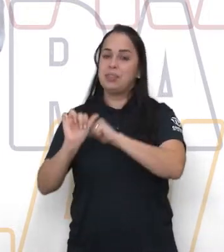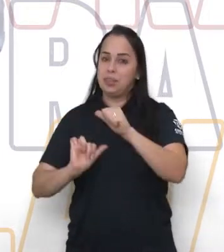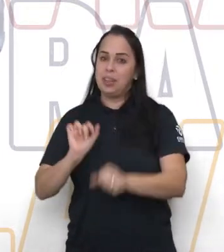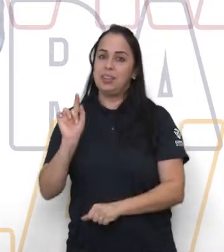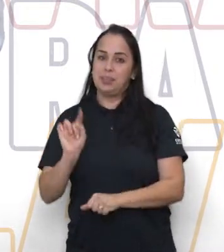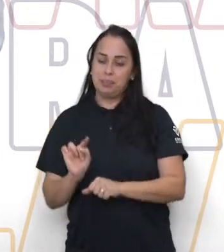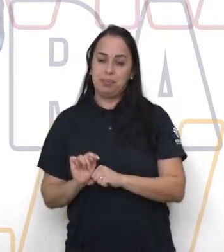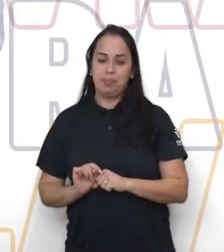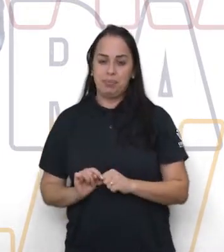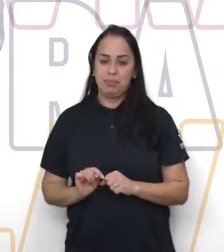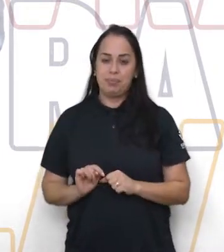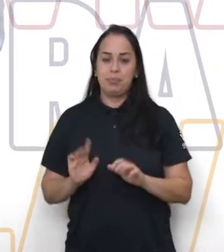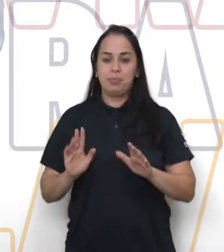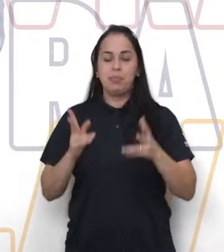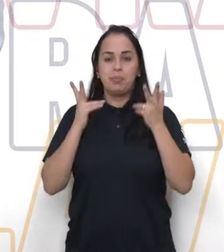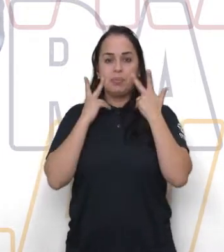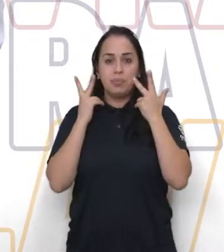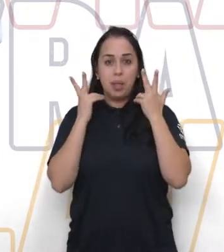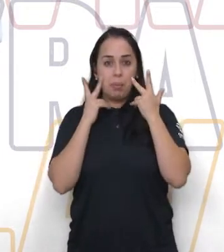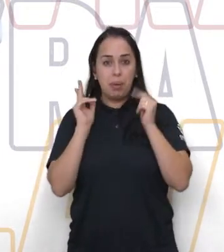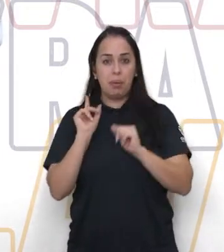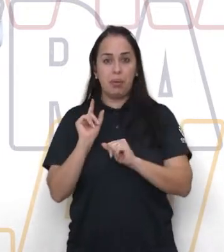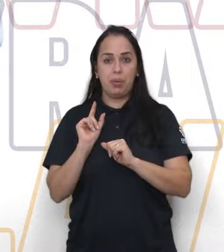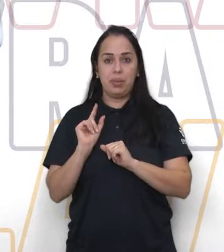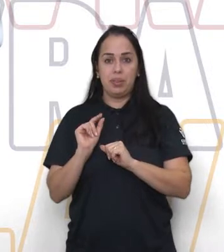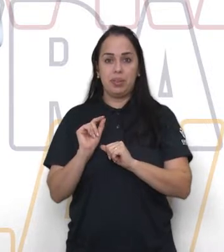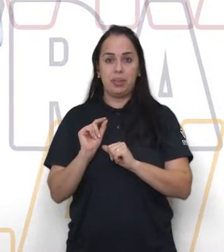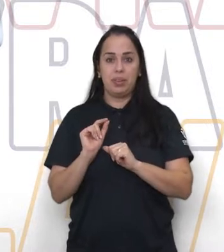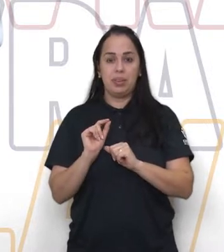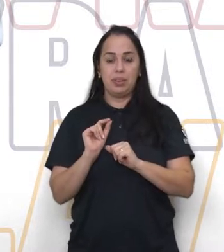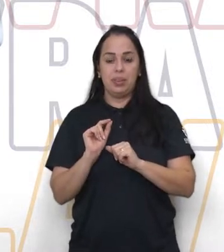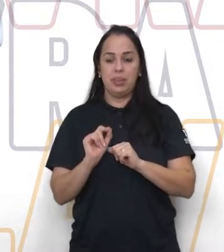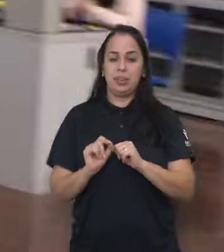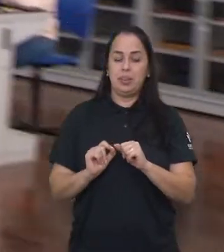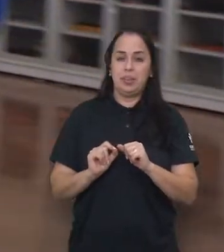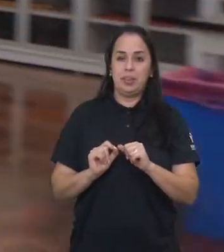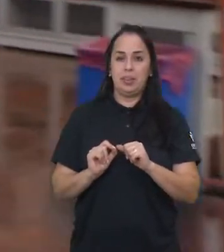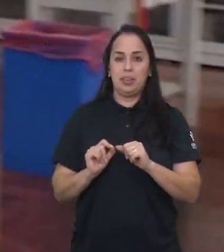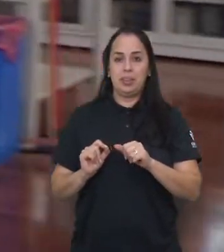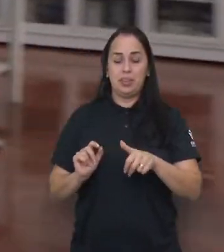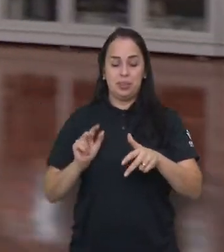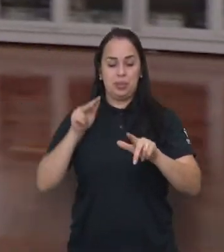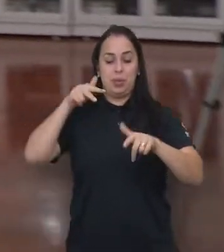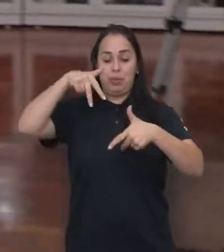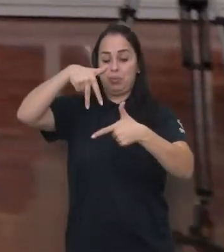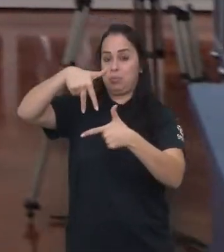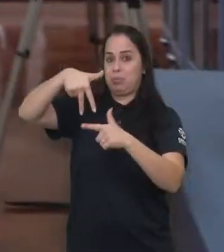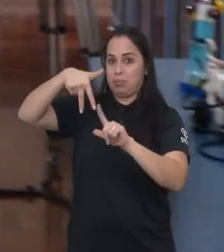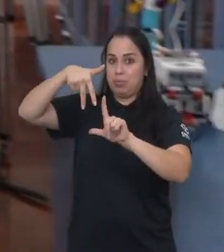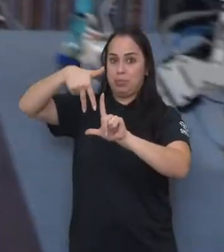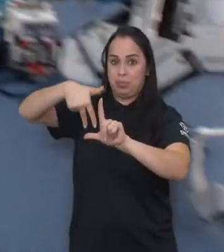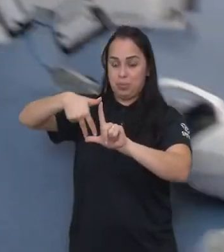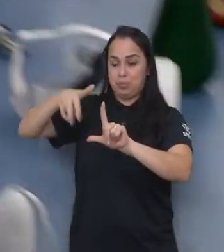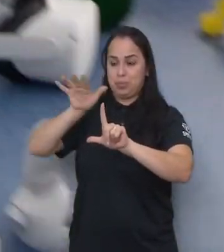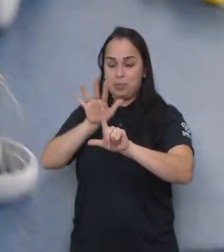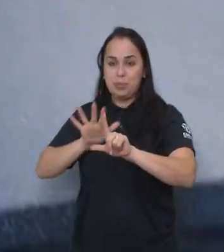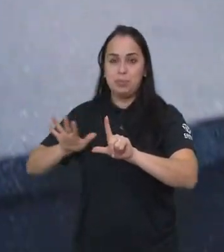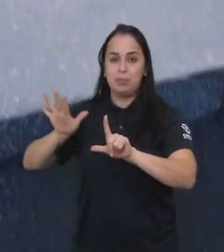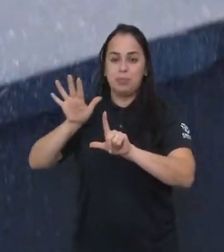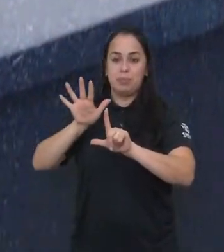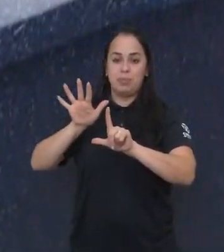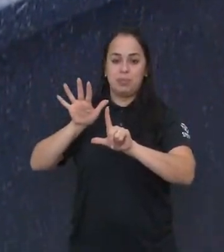transformações E aí normalmente as realidades mistas na realidade aumentada realidade virtual